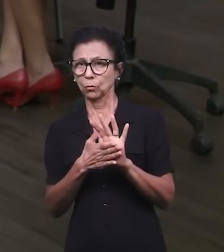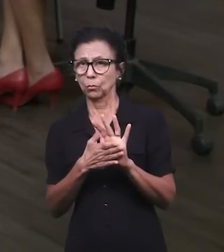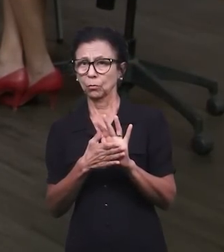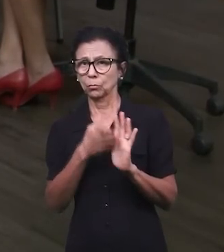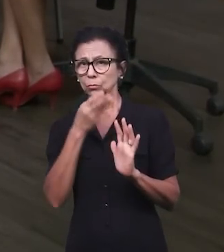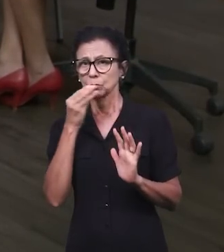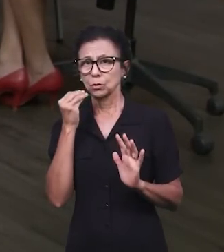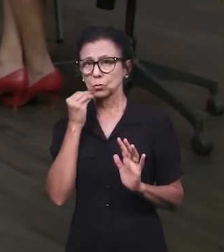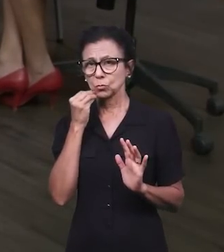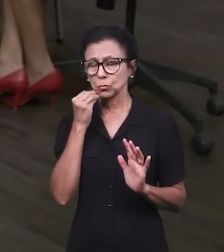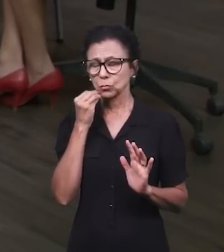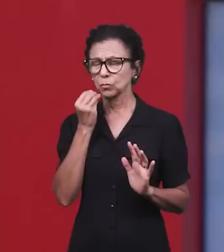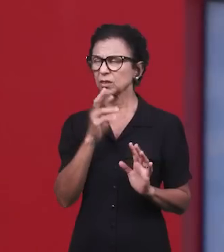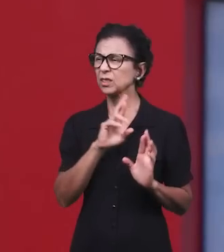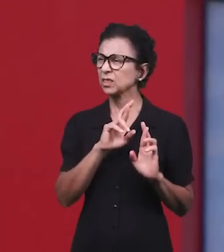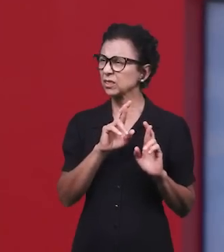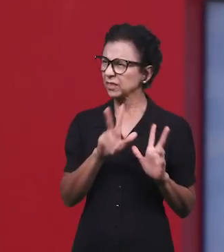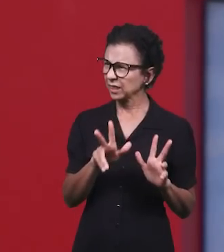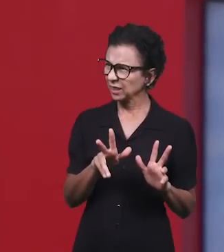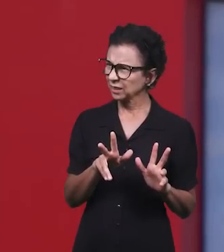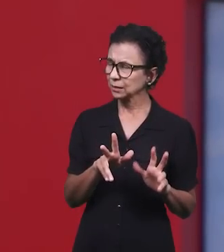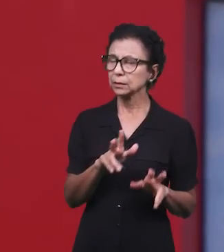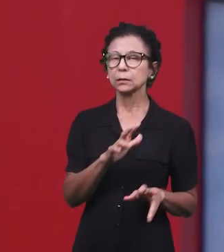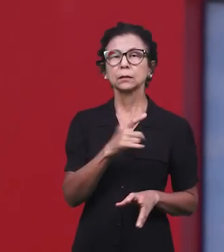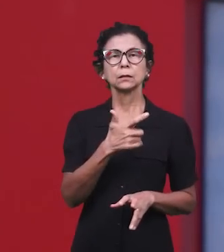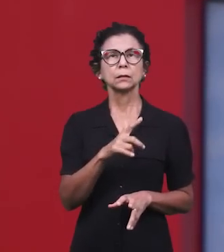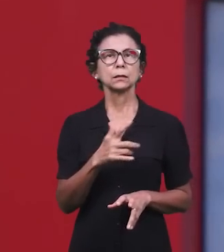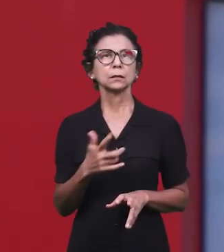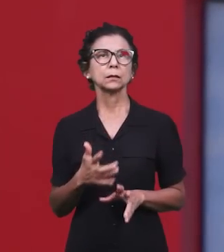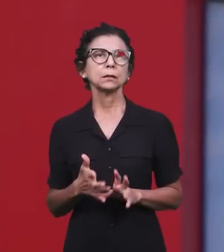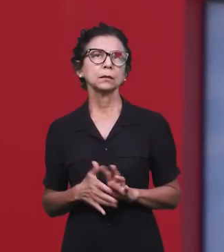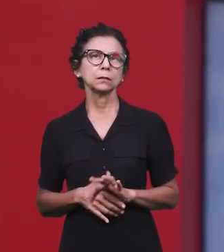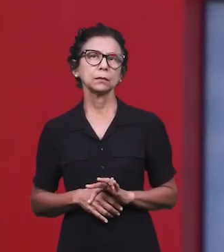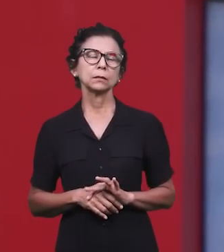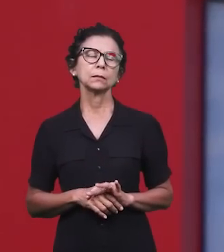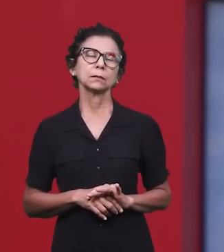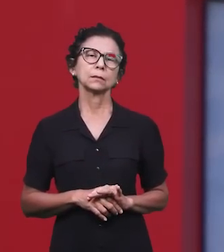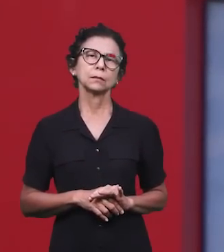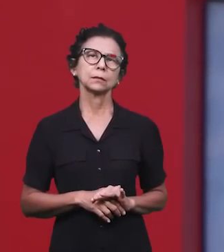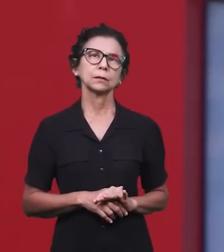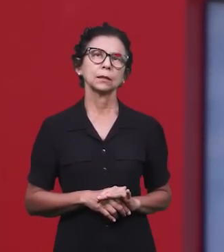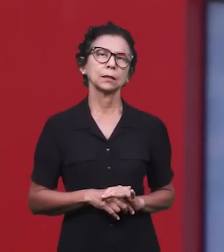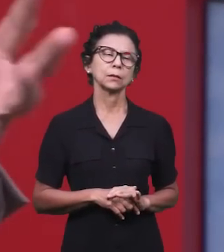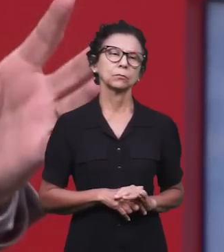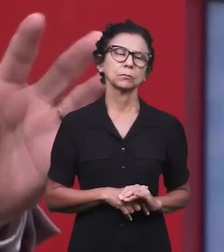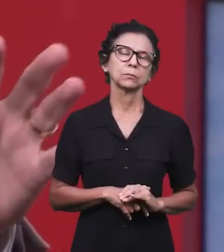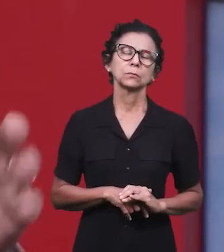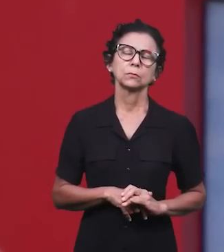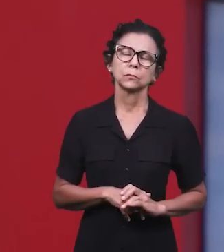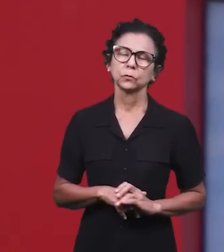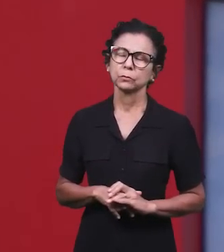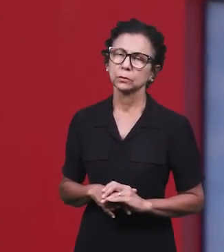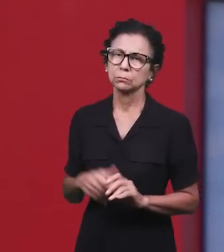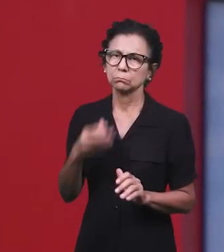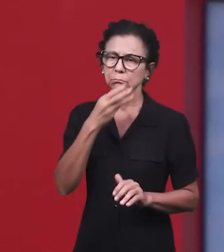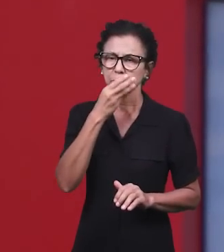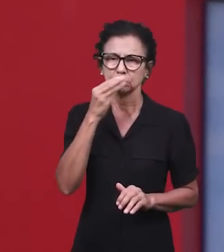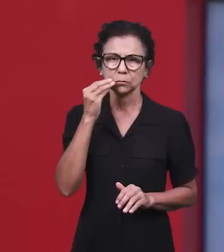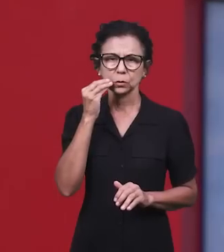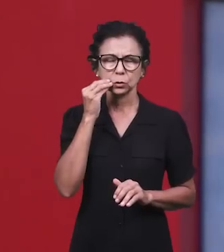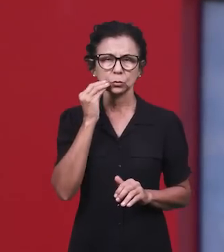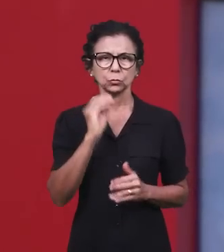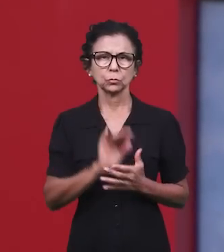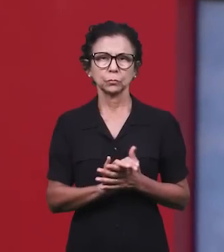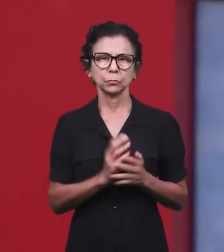como é feito, né? Você fica um período ali sem beber água e sem comer, se consagrando ao Senhor. Eu acho